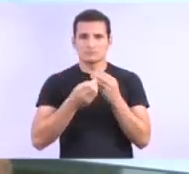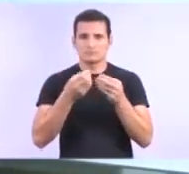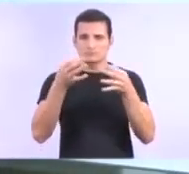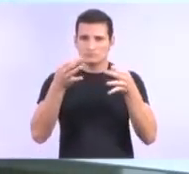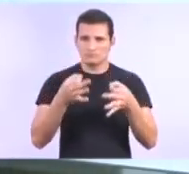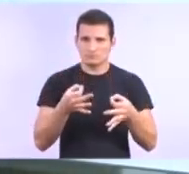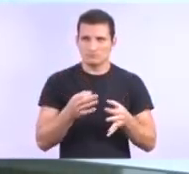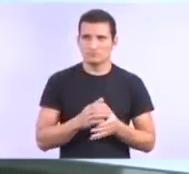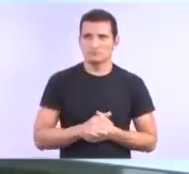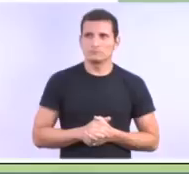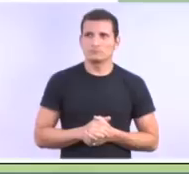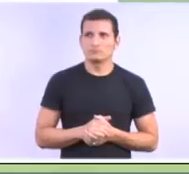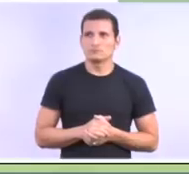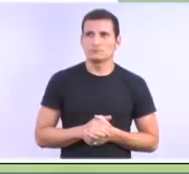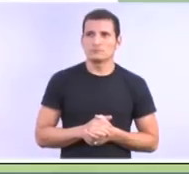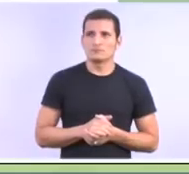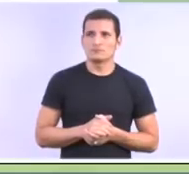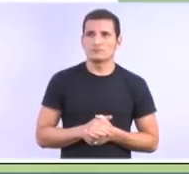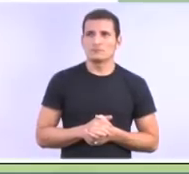agora?